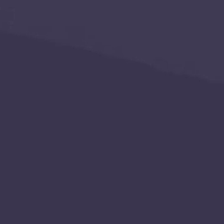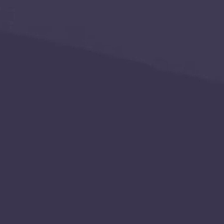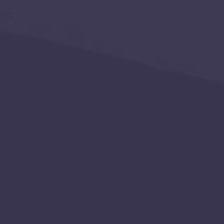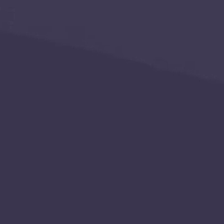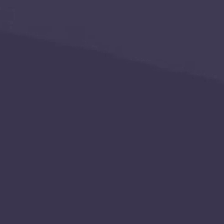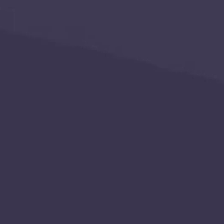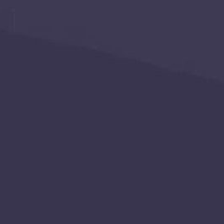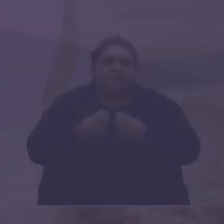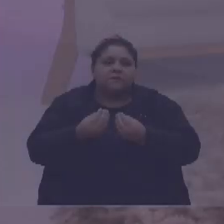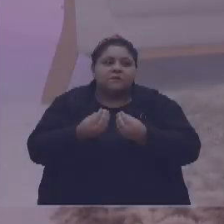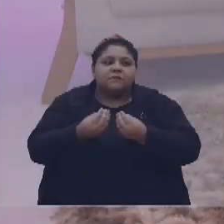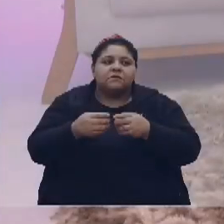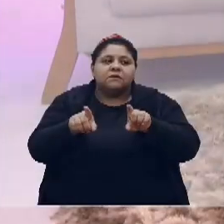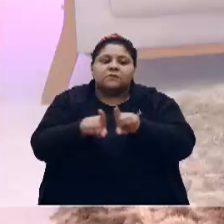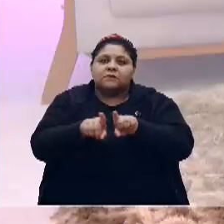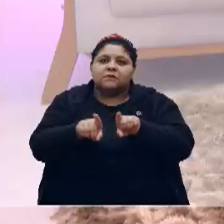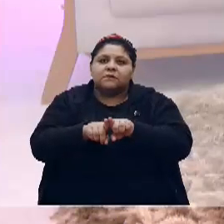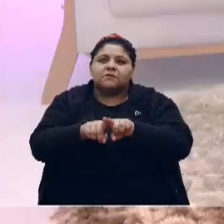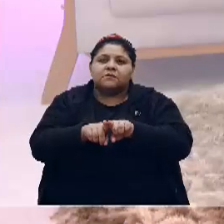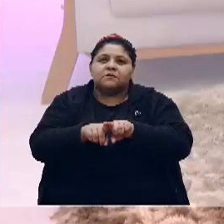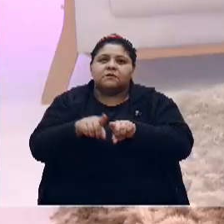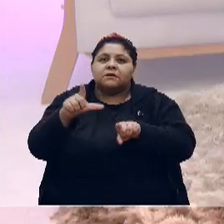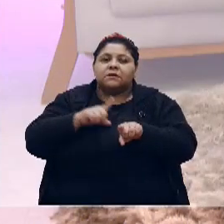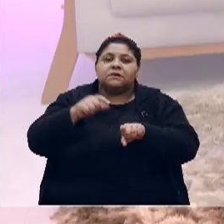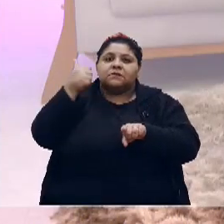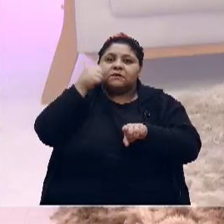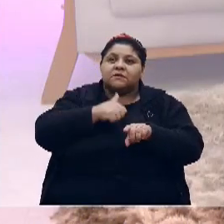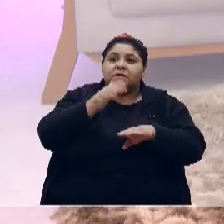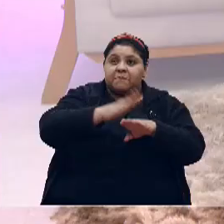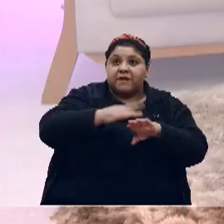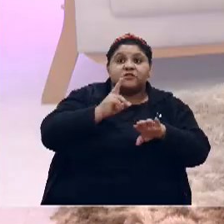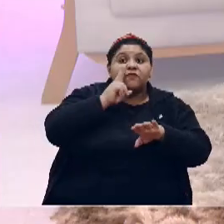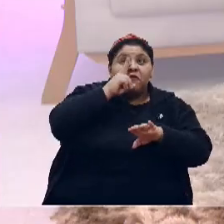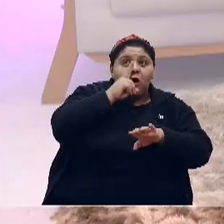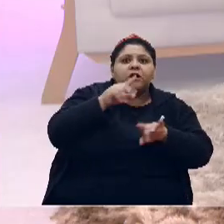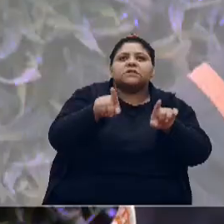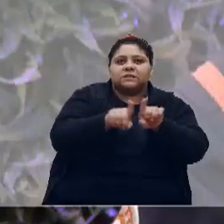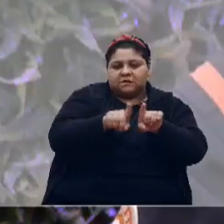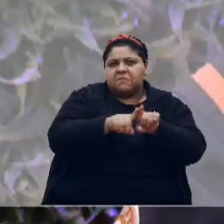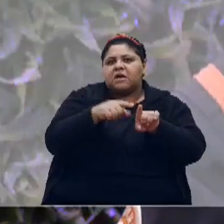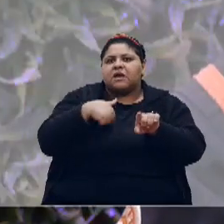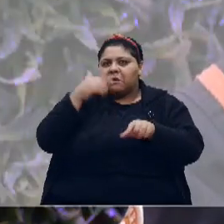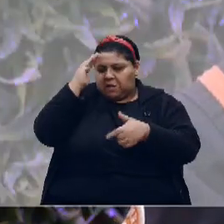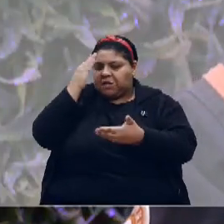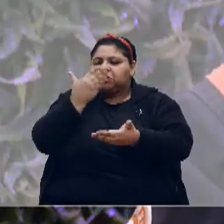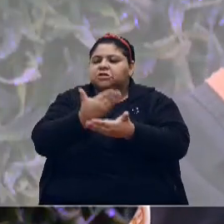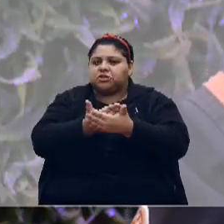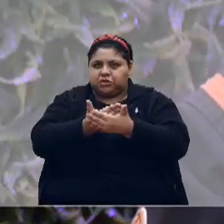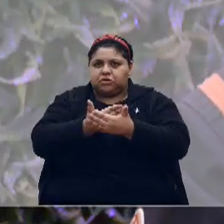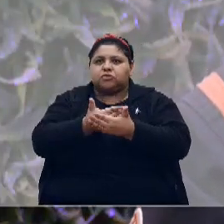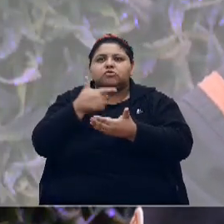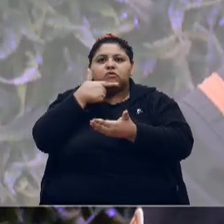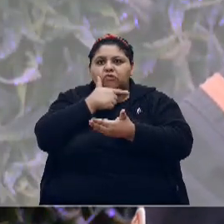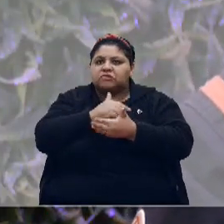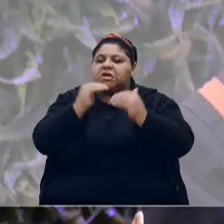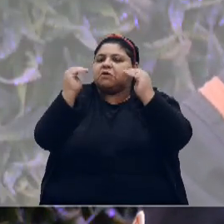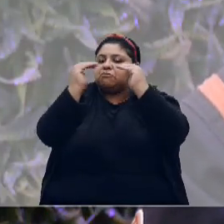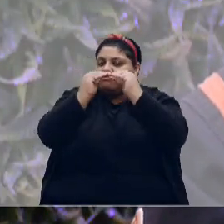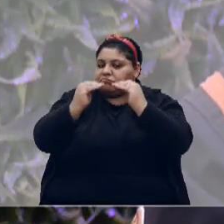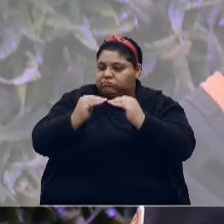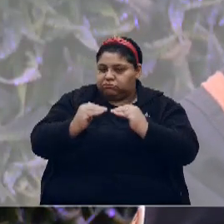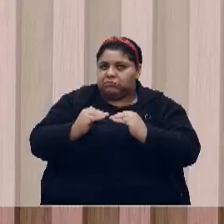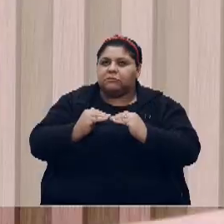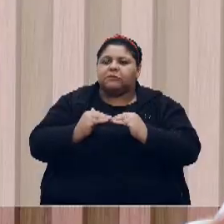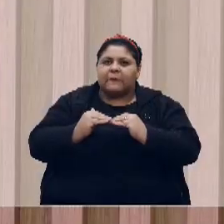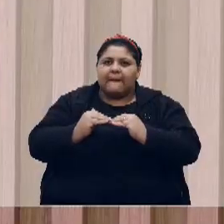mais fracos. Claro, do mesmo modo que tem mulheres mais fortes. Né? Exatamente. Então eu acredito que a gente consegue esse padrão de equilíbrio. Não é o padrão por homem e mulher, às vezes é